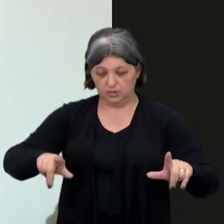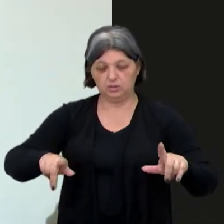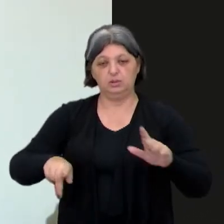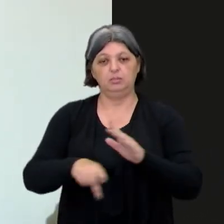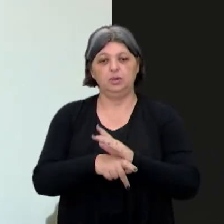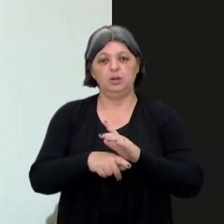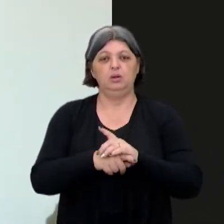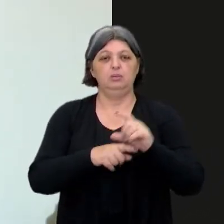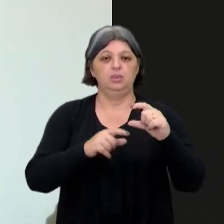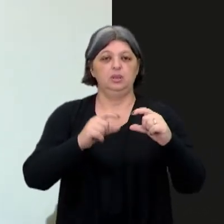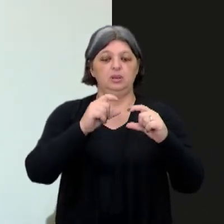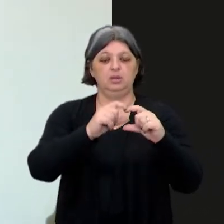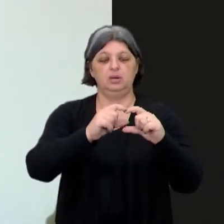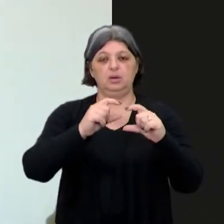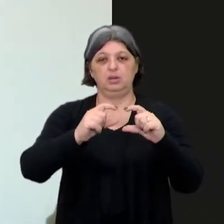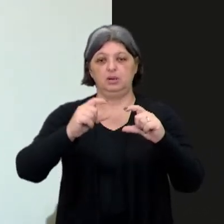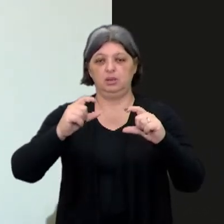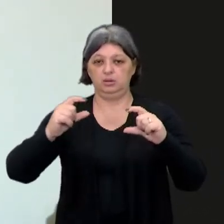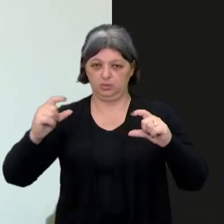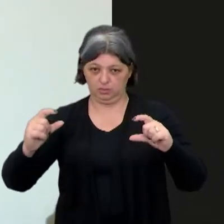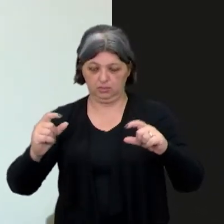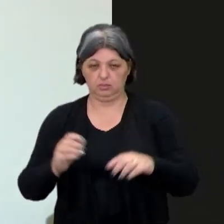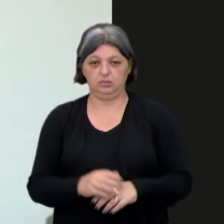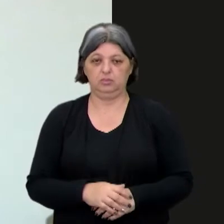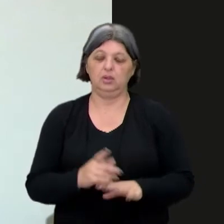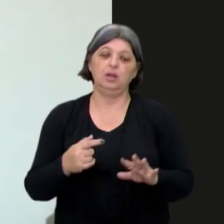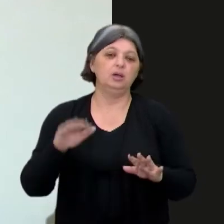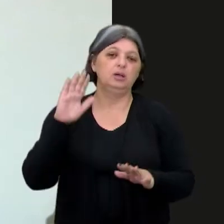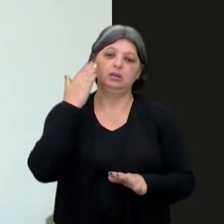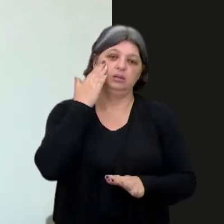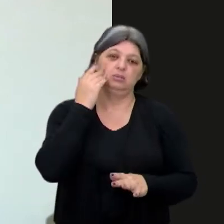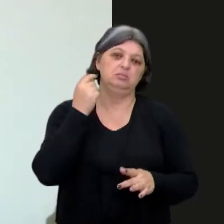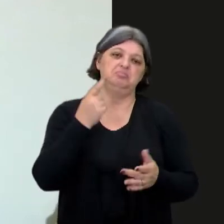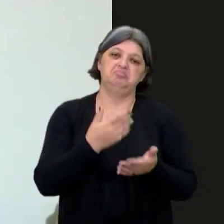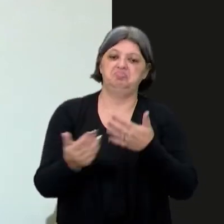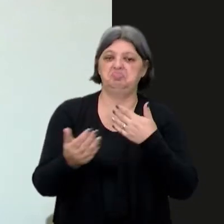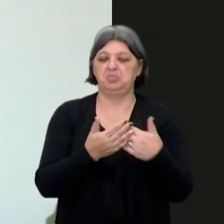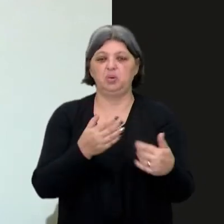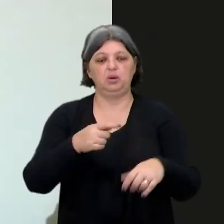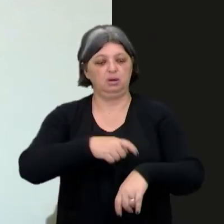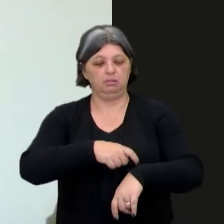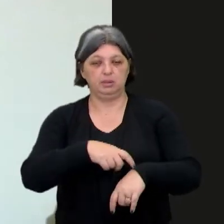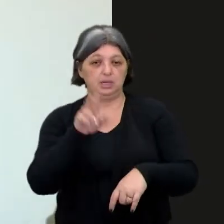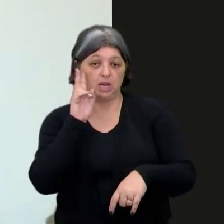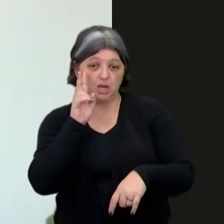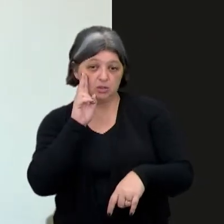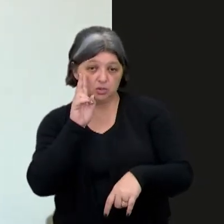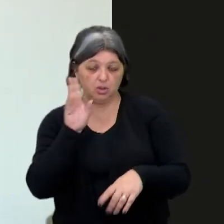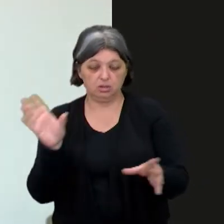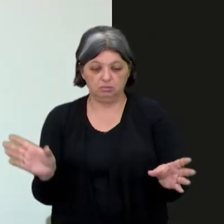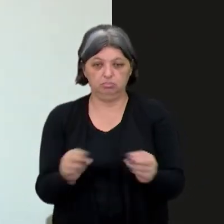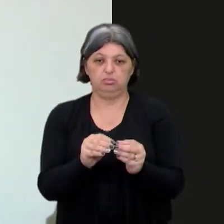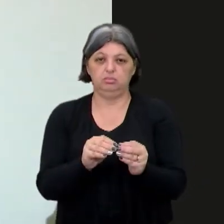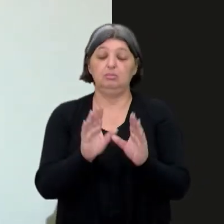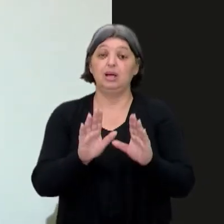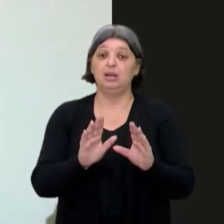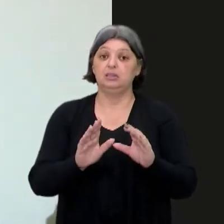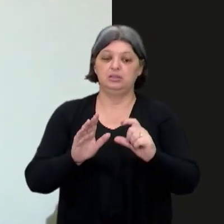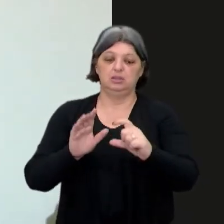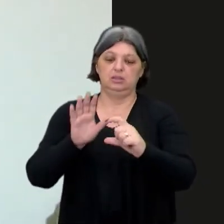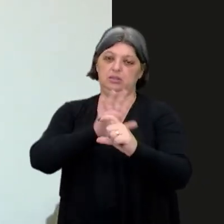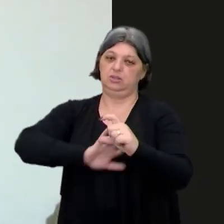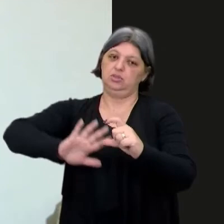linguagem desenhada, é que o cartoon ele pode ser compreendido a qualquer momento da história, né? E a charge ela é muito factual,